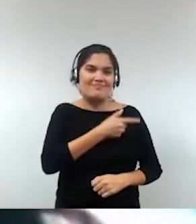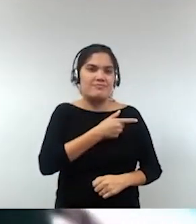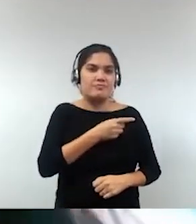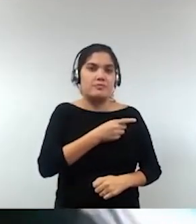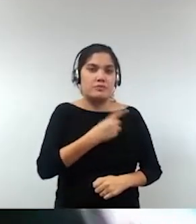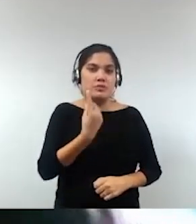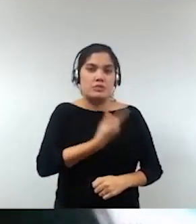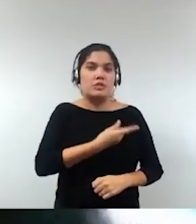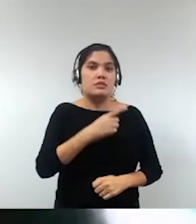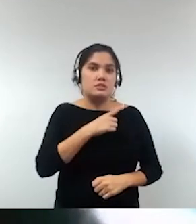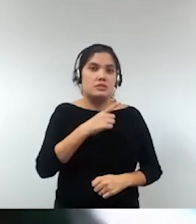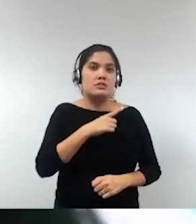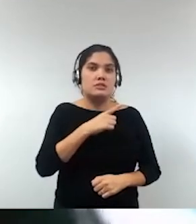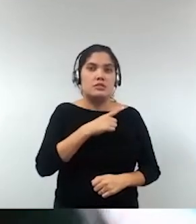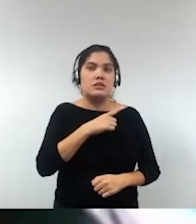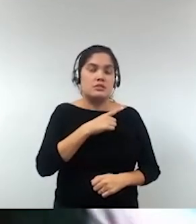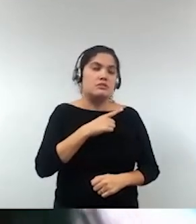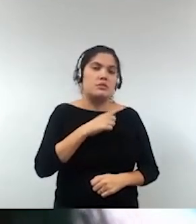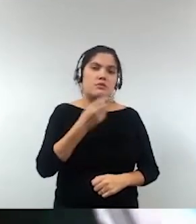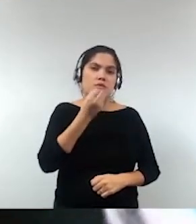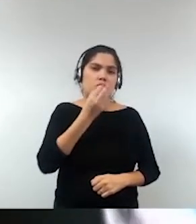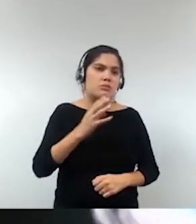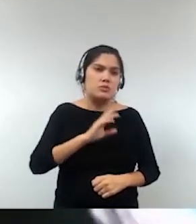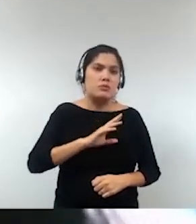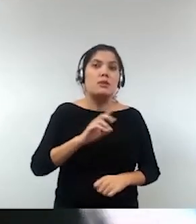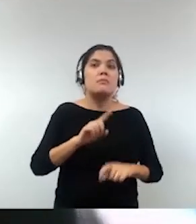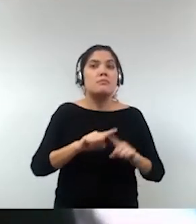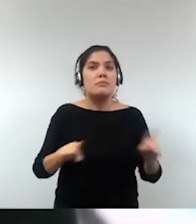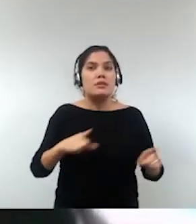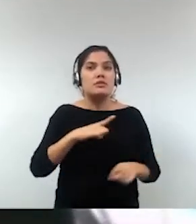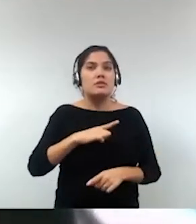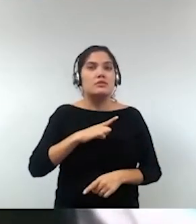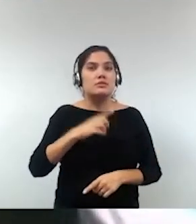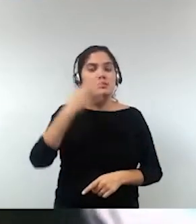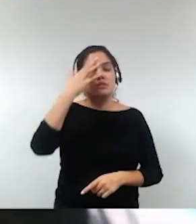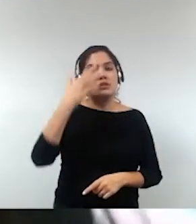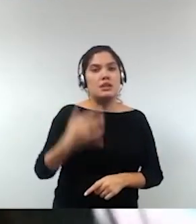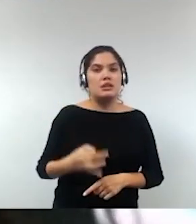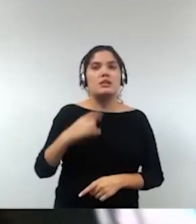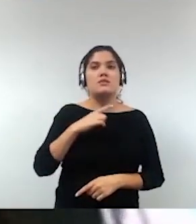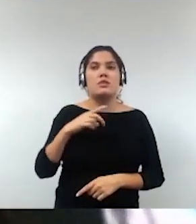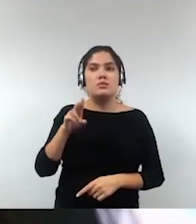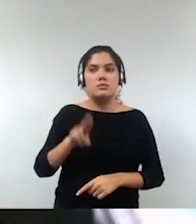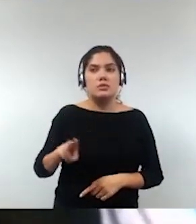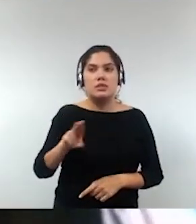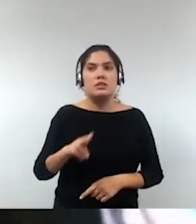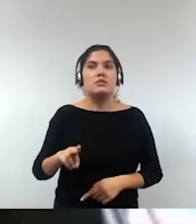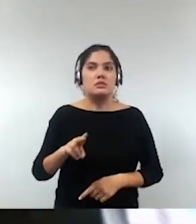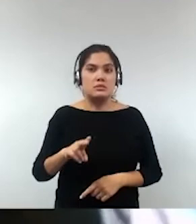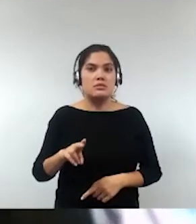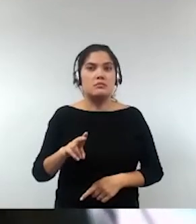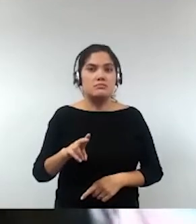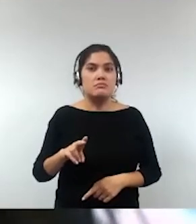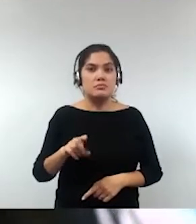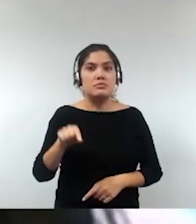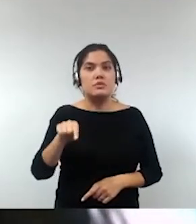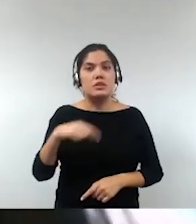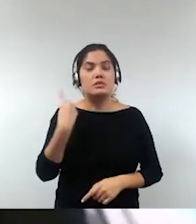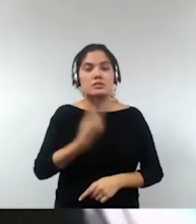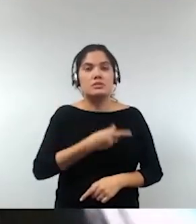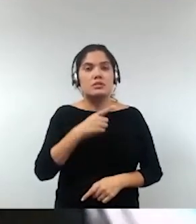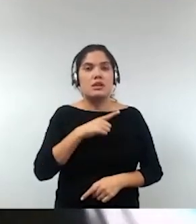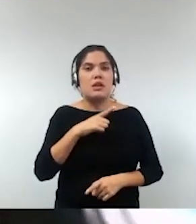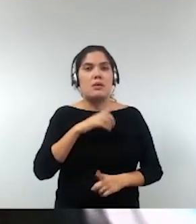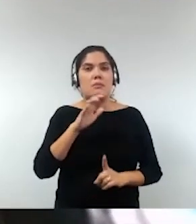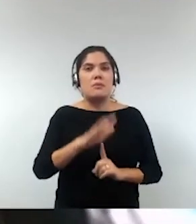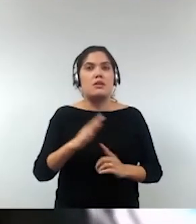gente tem a previsão legal para uma coisa, não funcionou muito bem. Mas eu tenho certeza que a mediação pré-processual sobretudo se a gente tiver um impacto em algum